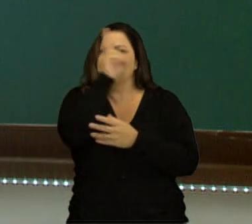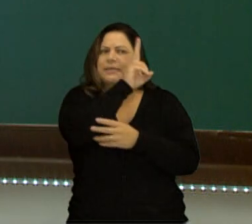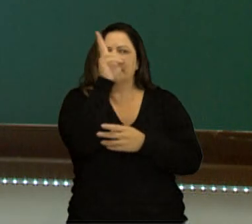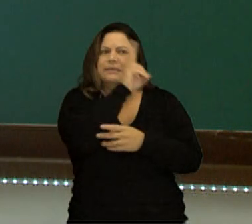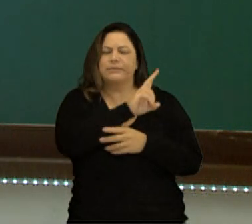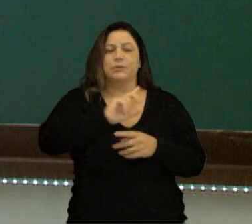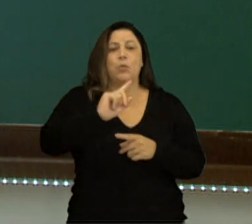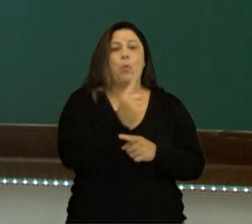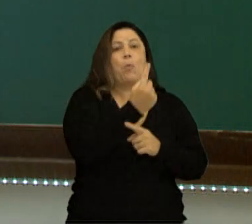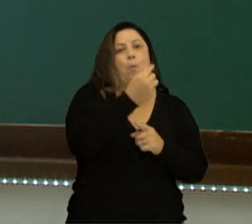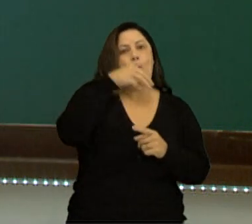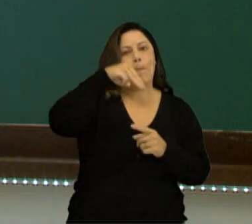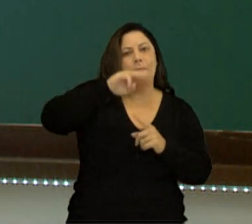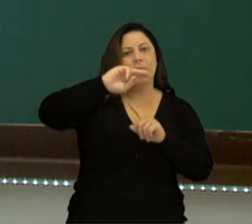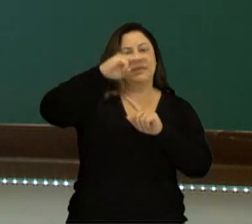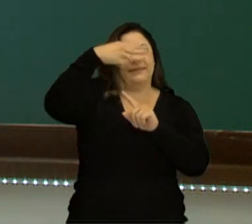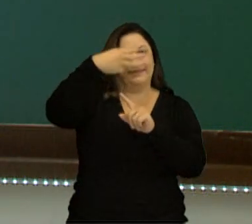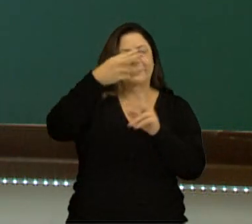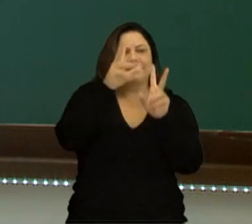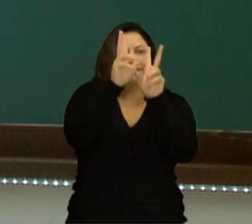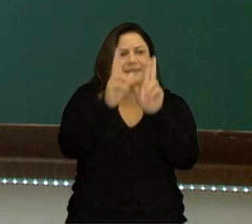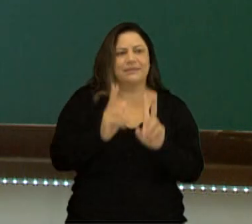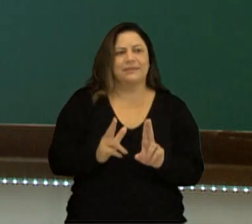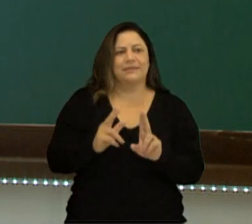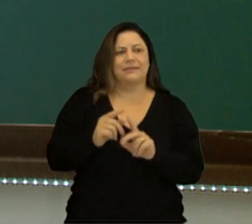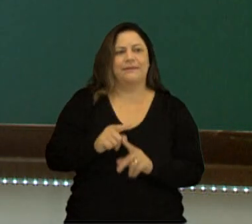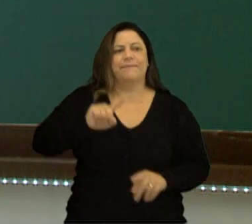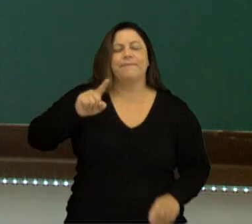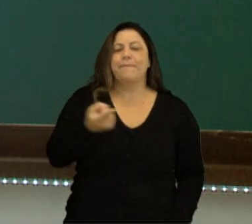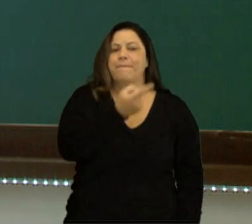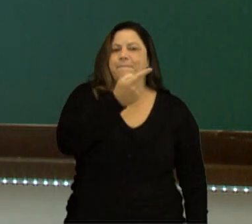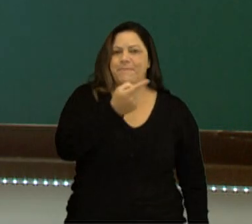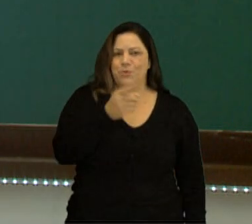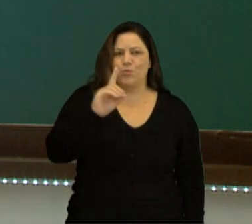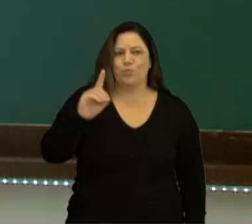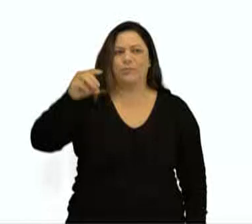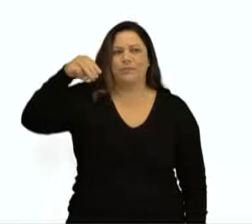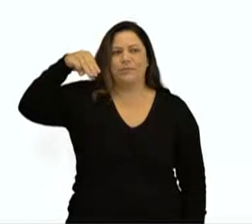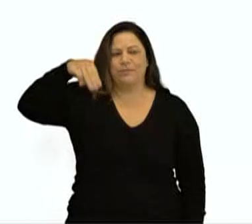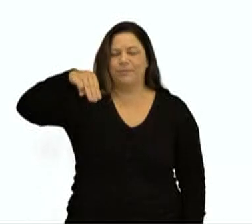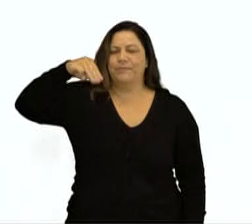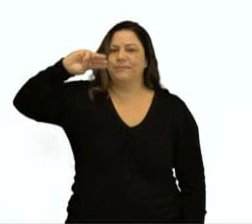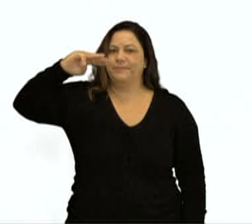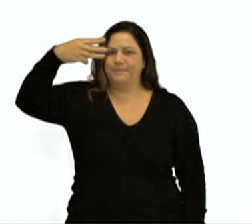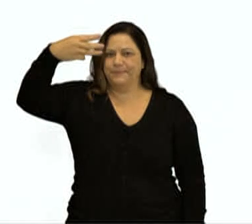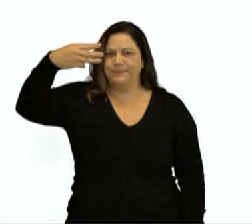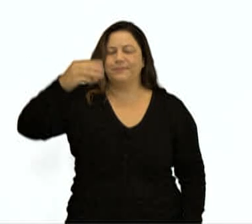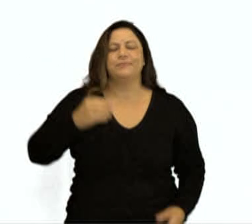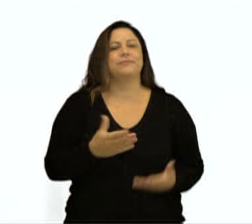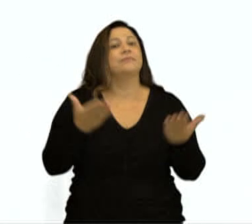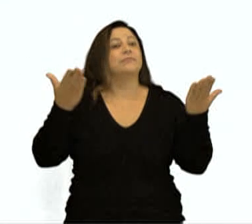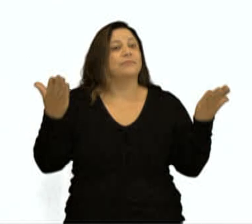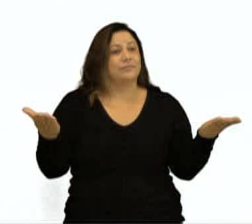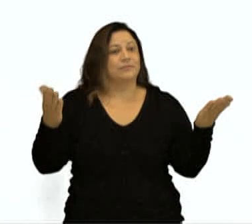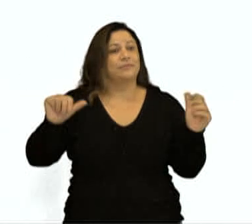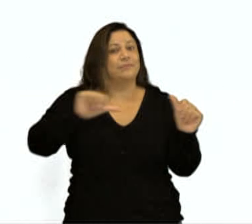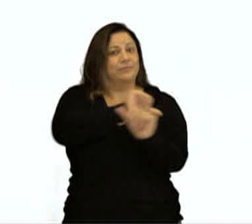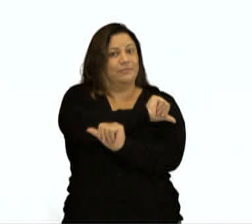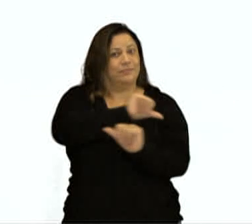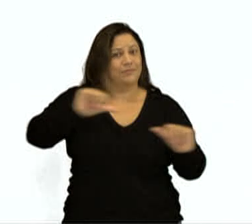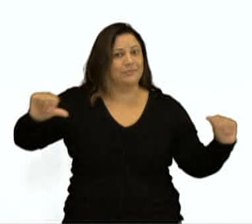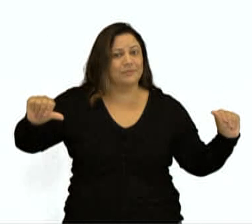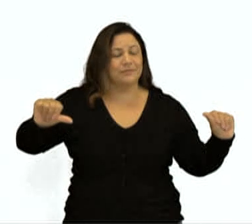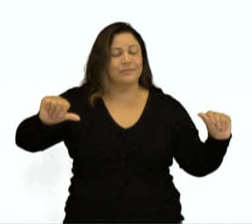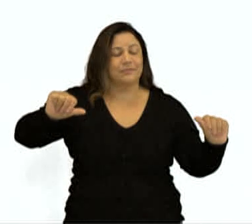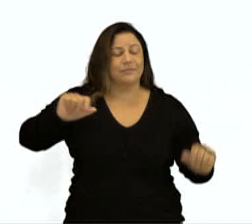1 metro cúbico equivale a 1000 decímetro cúbico, né? Ou seja, nós vamos ter que vai ser igual